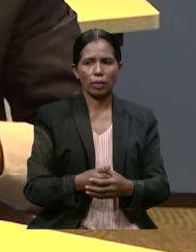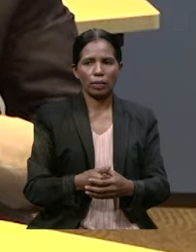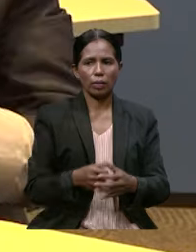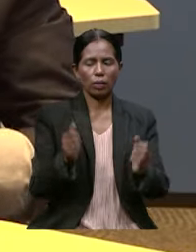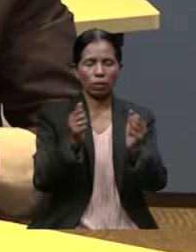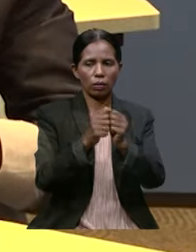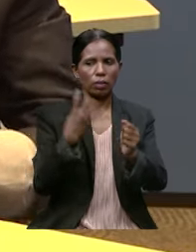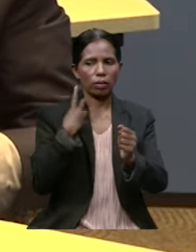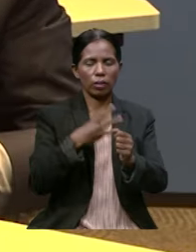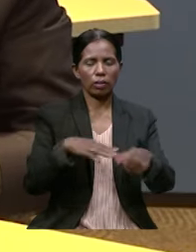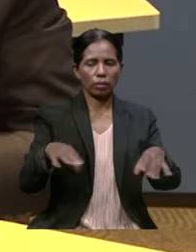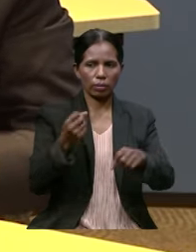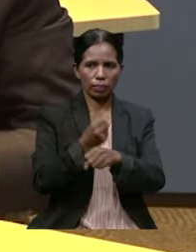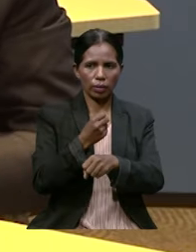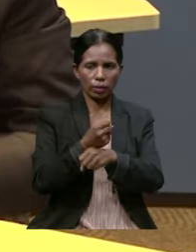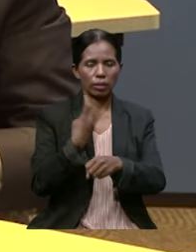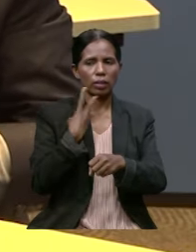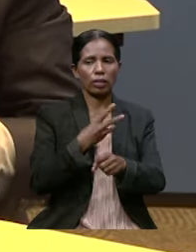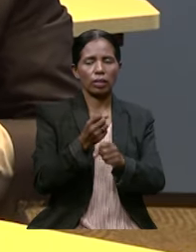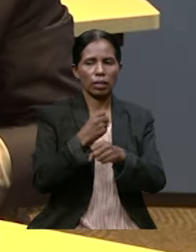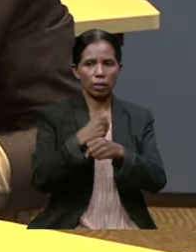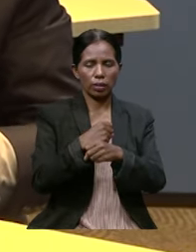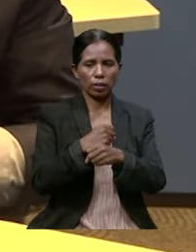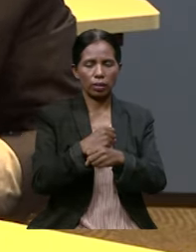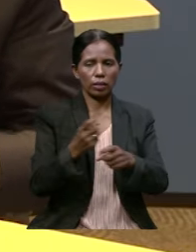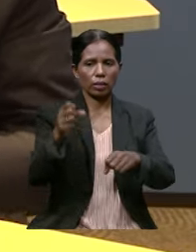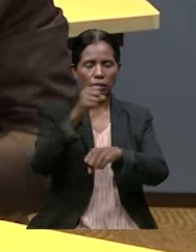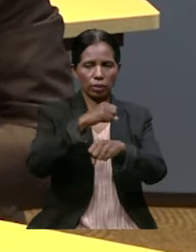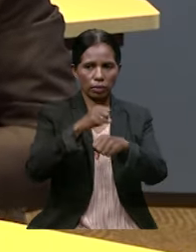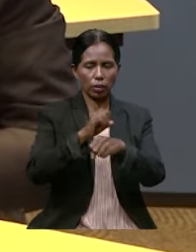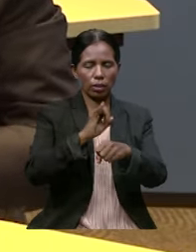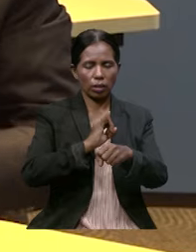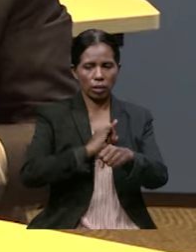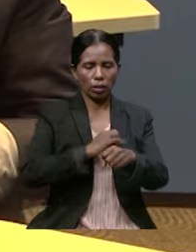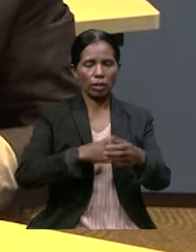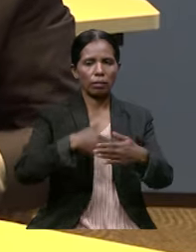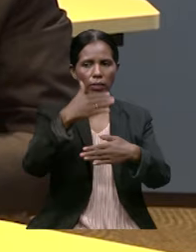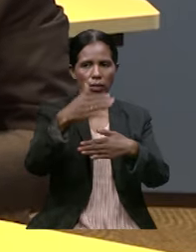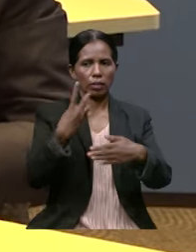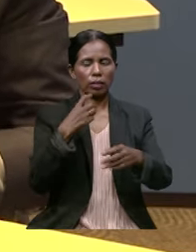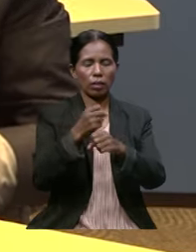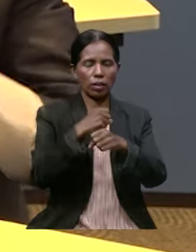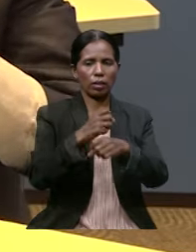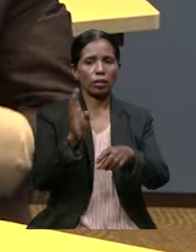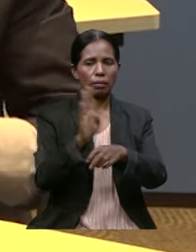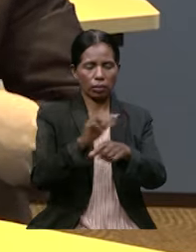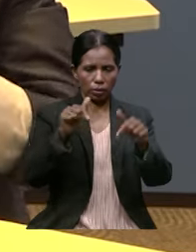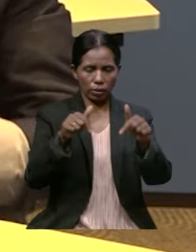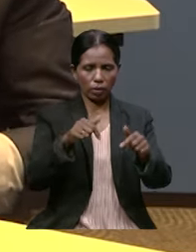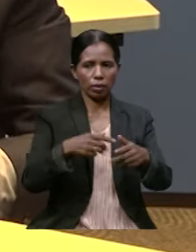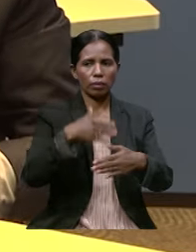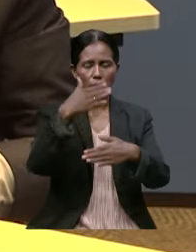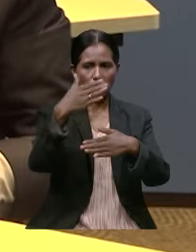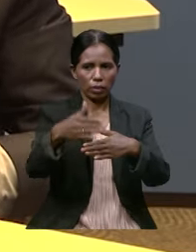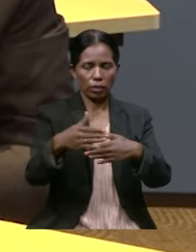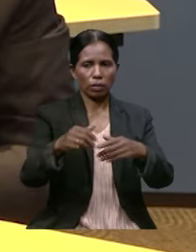ho e tenia esforço nebe ohin e a Singapura nebe a primeira etapa e tal halo negociação ira né pois se halo negociação